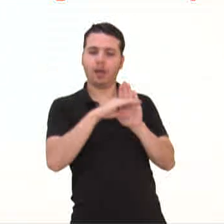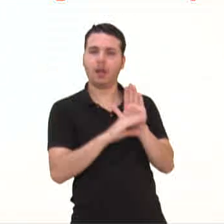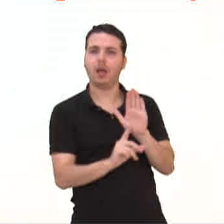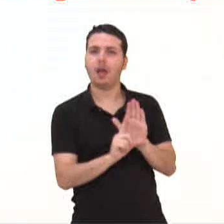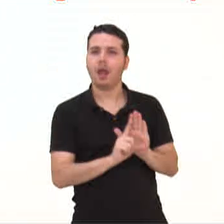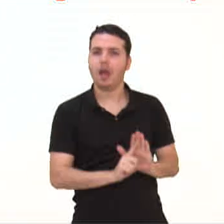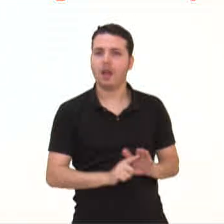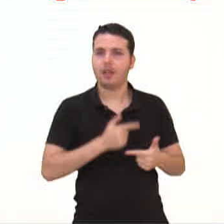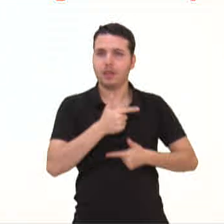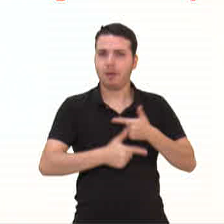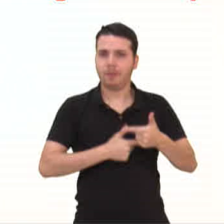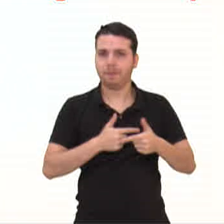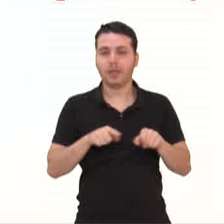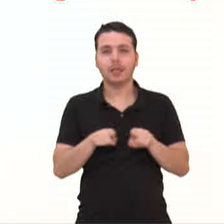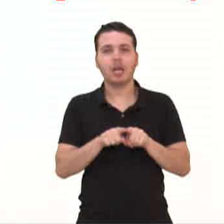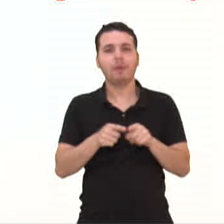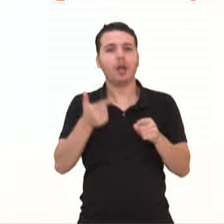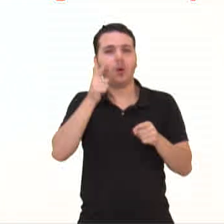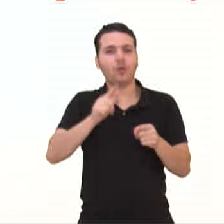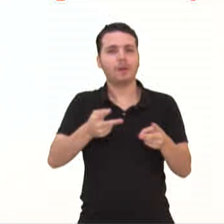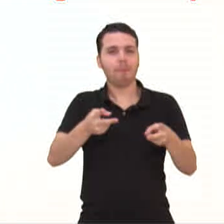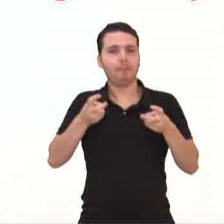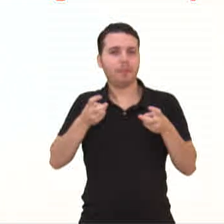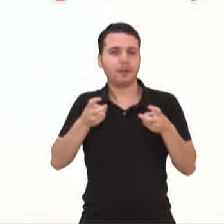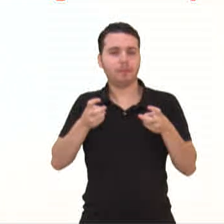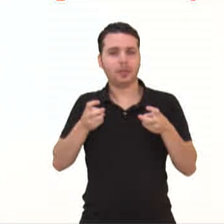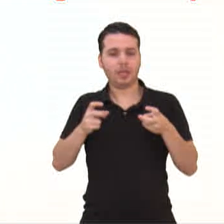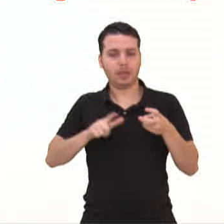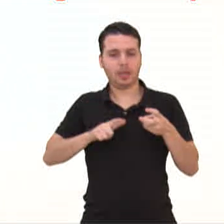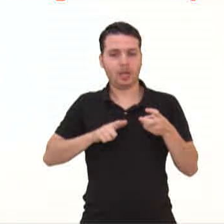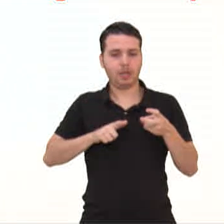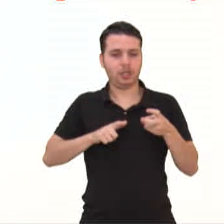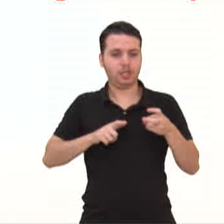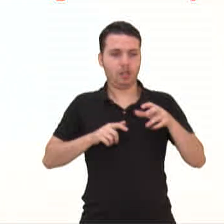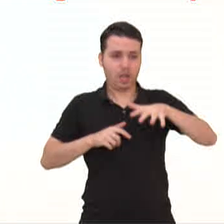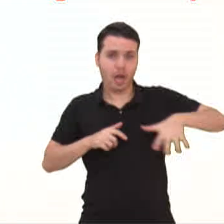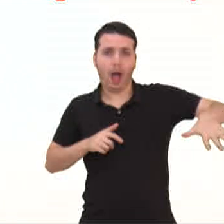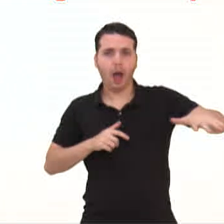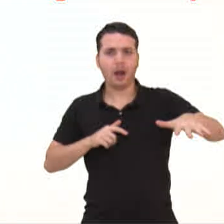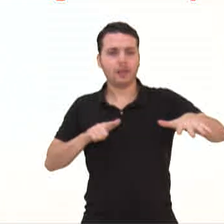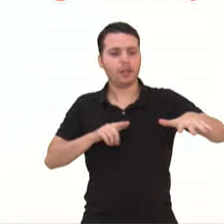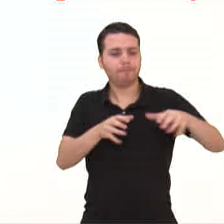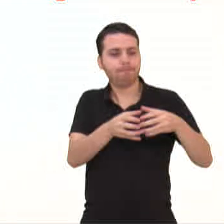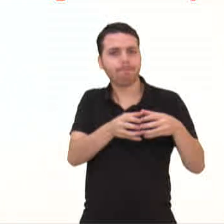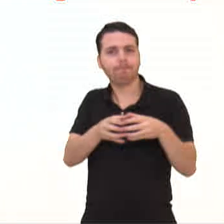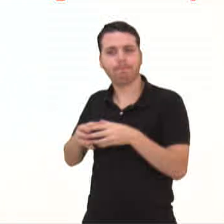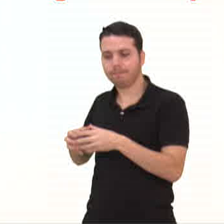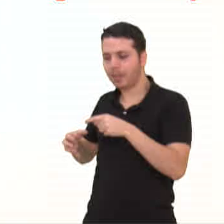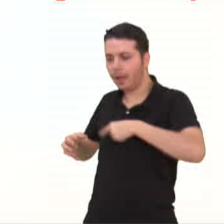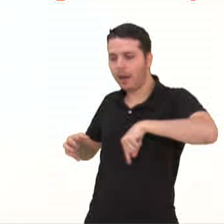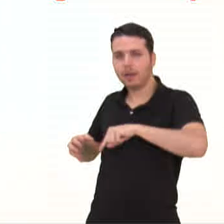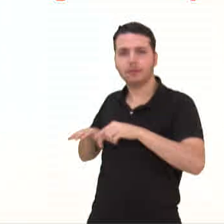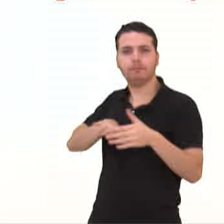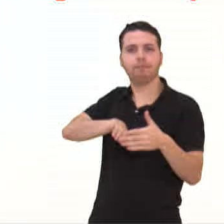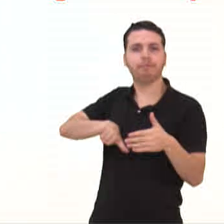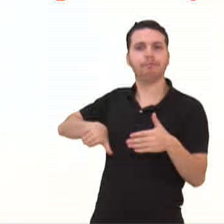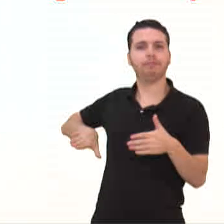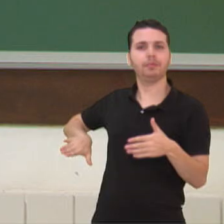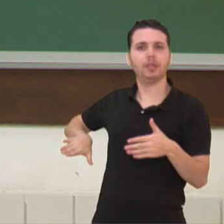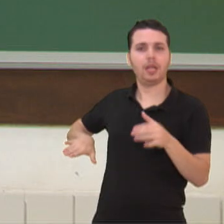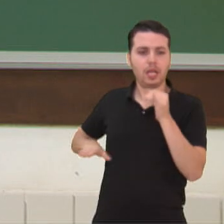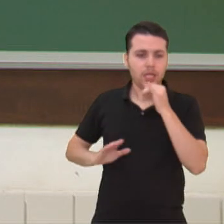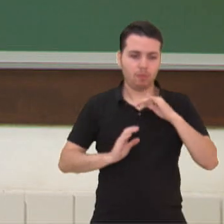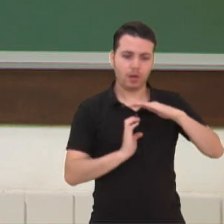essa exclusão e essa segregação que a globalização daí permite, né, através da ação dessas